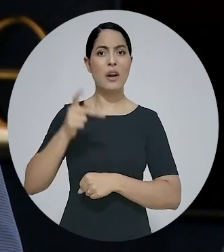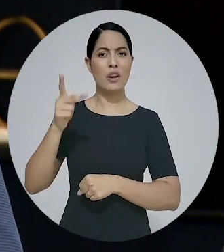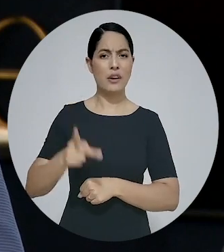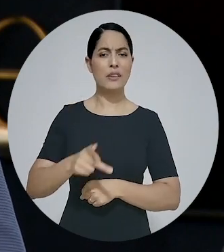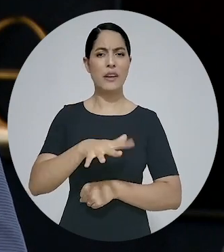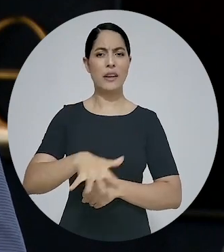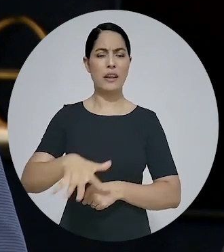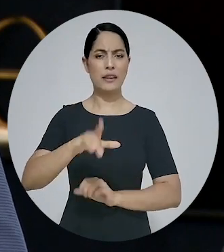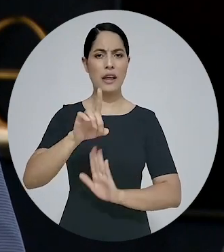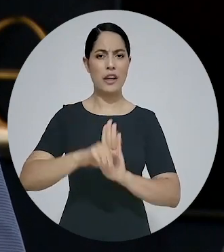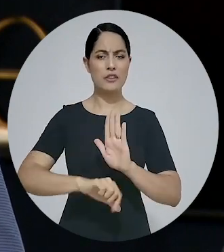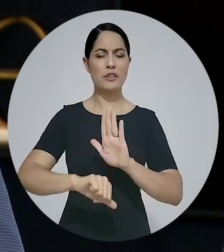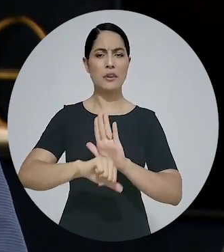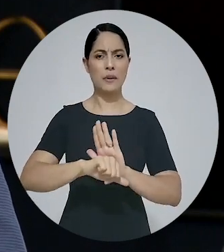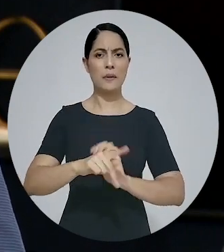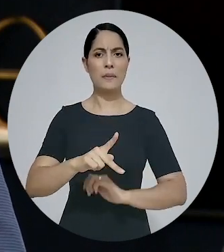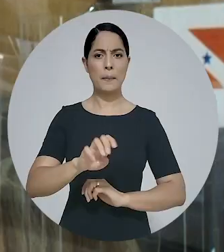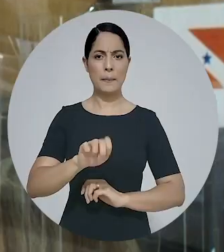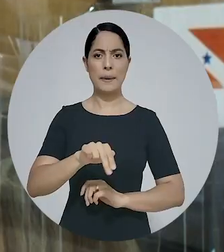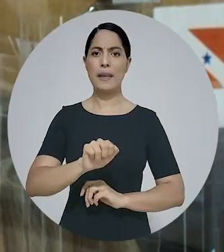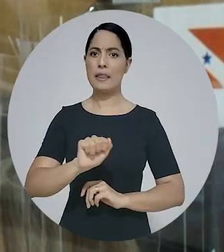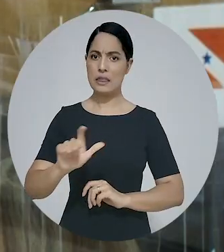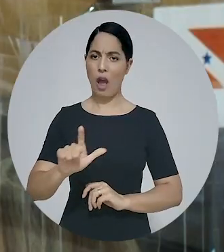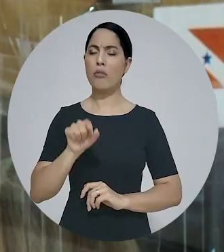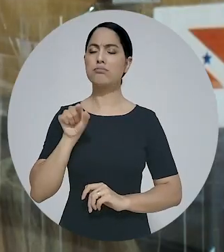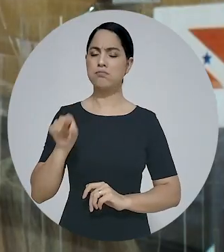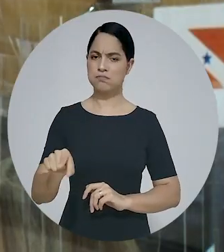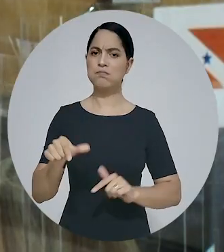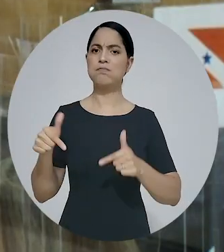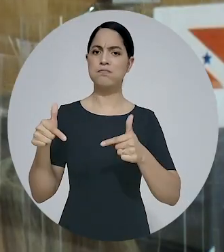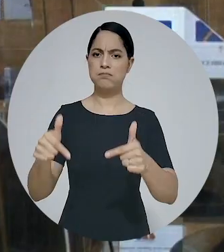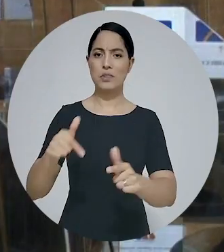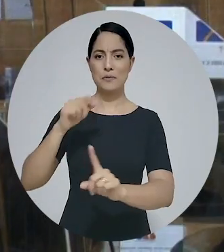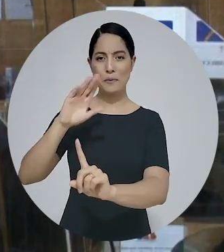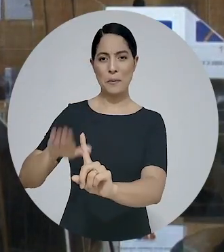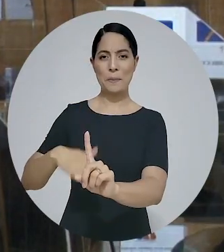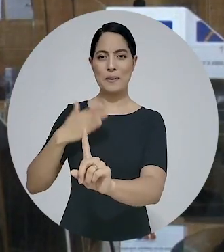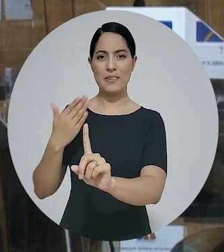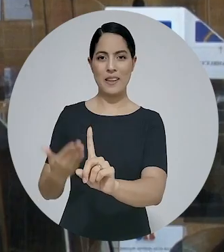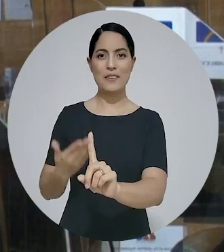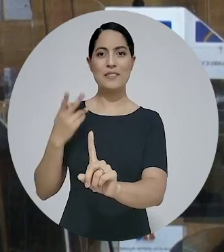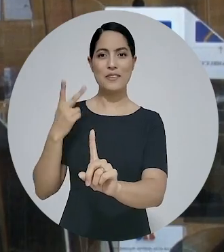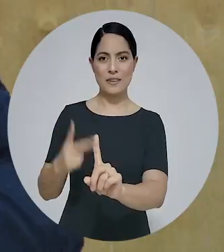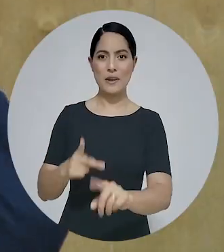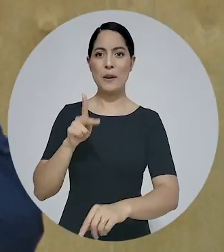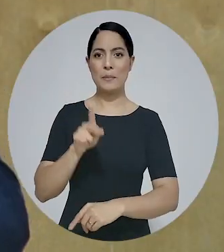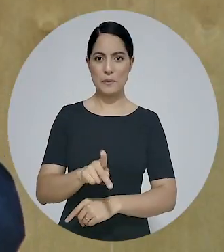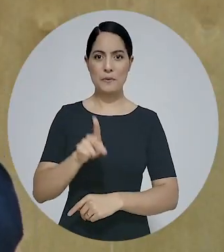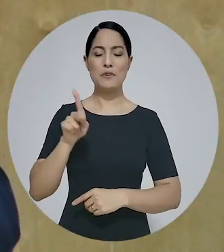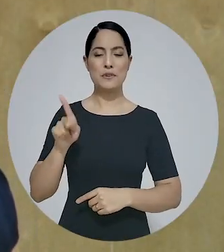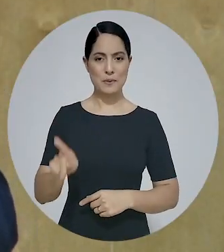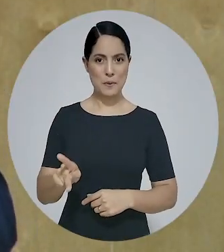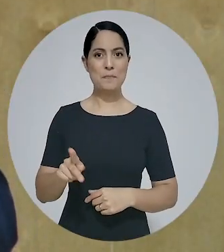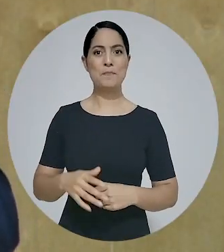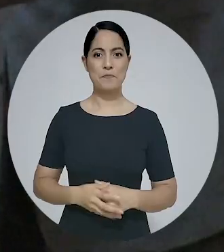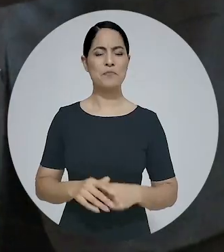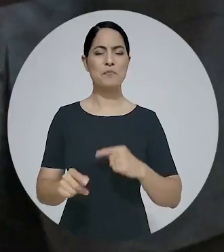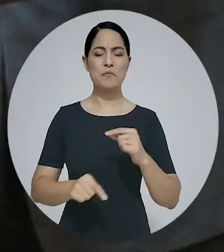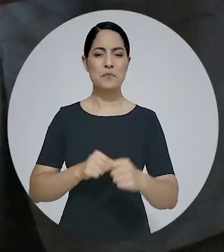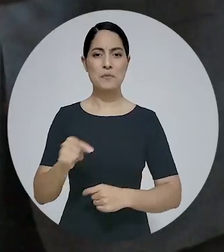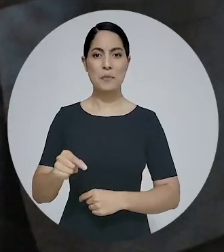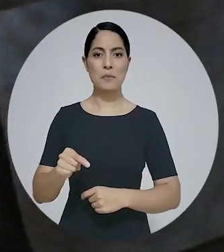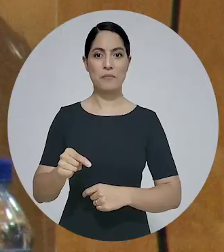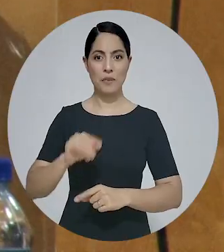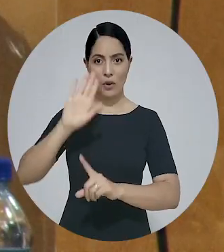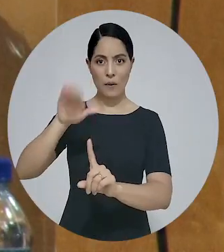maiores expoentes do direito penal do país. Como parte das homenagens, foi oferecido ao professor René Ariel Dotti o